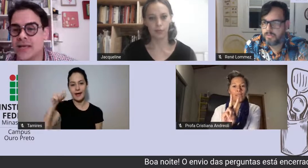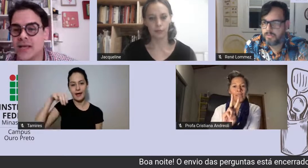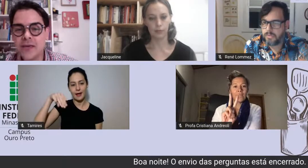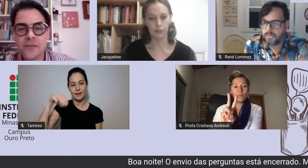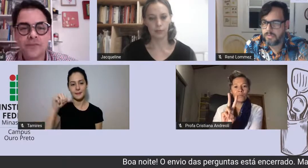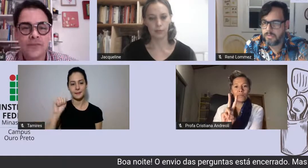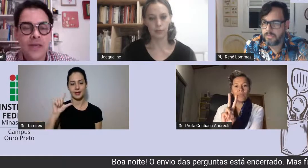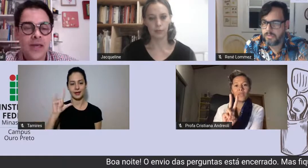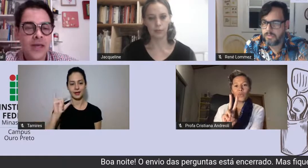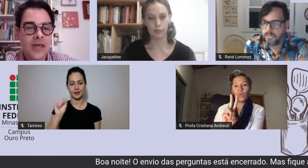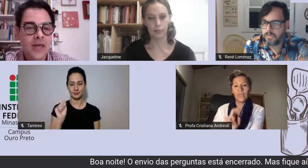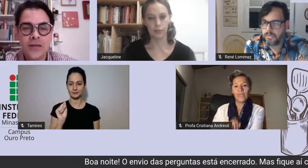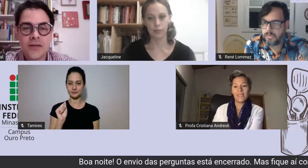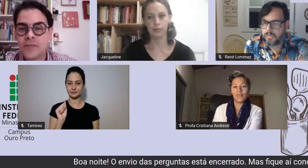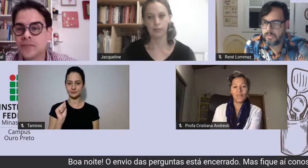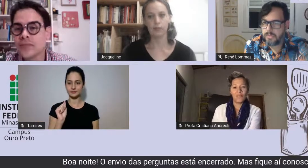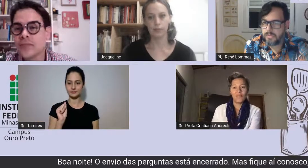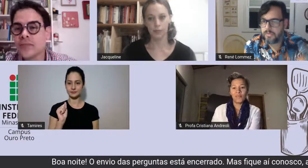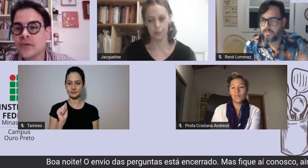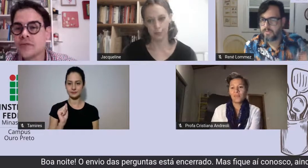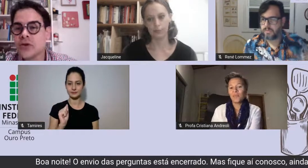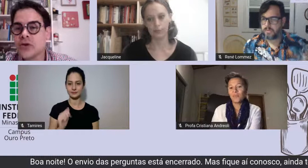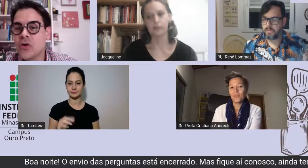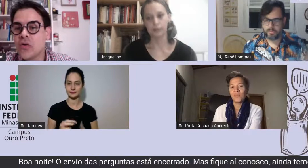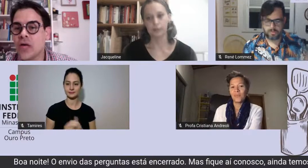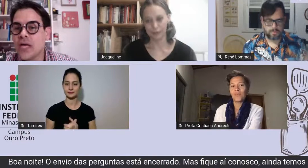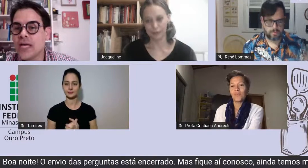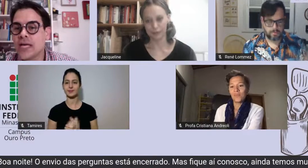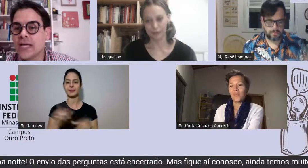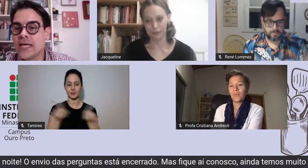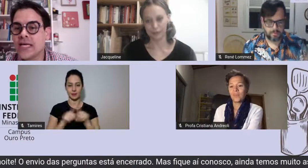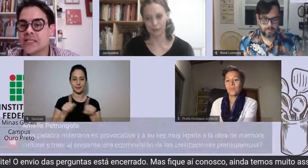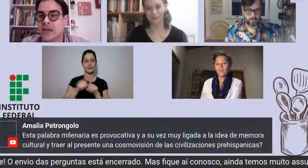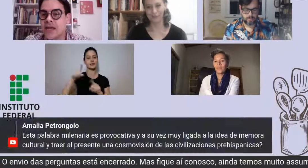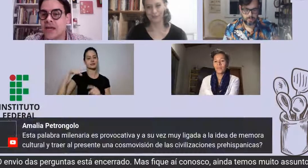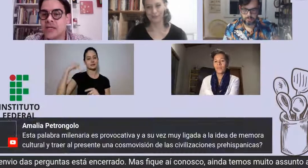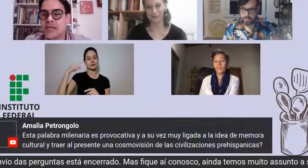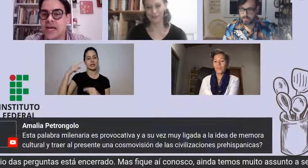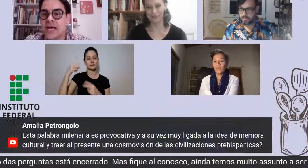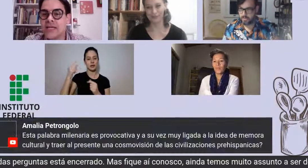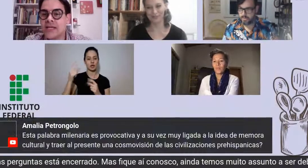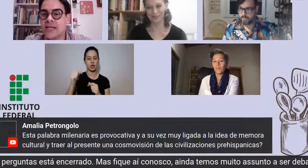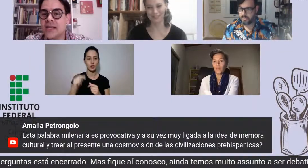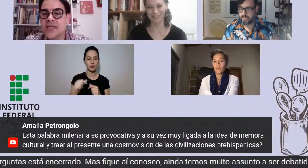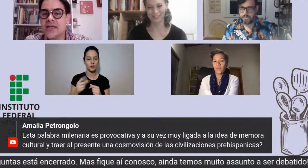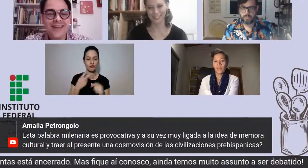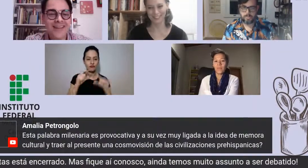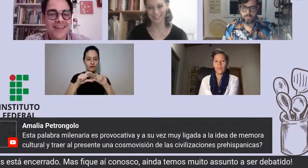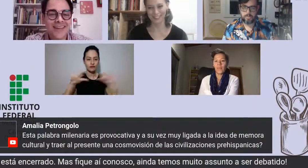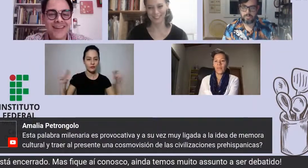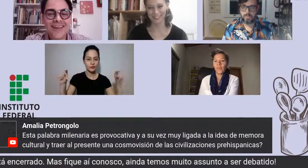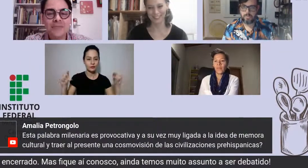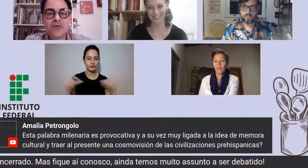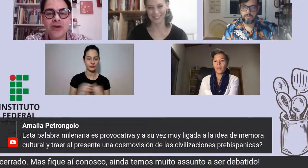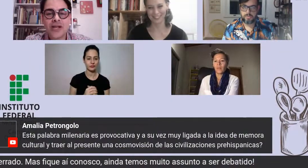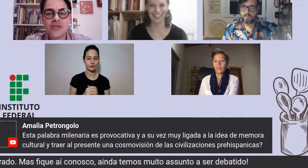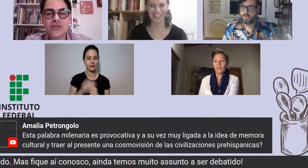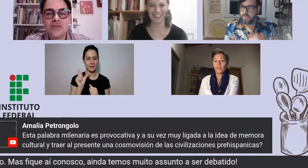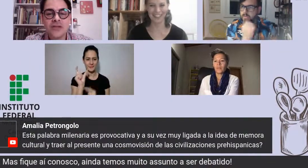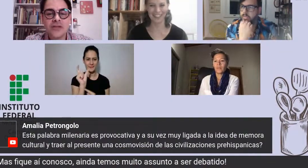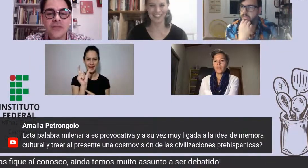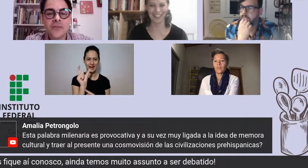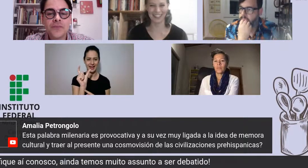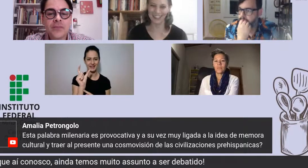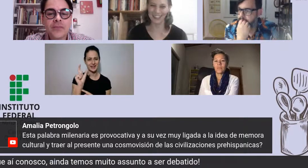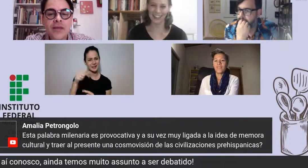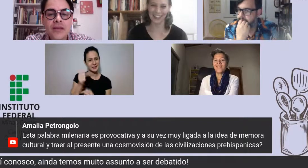aí em espanhol. Essa palavra milenária é